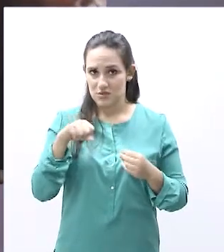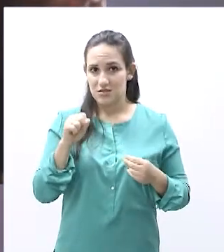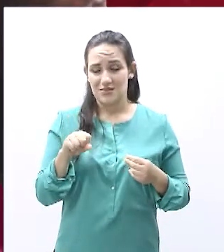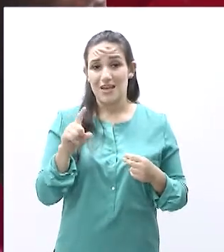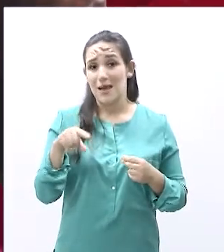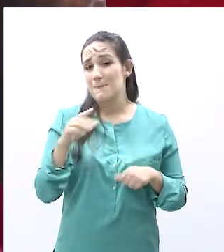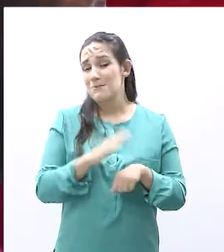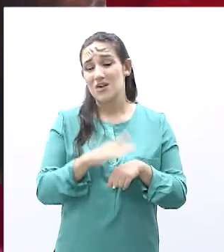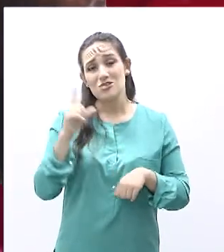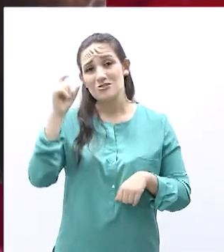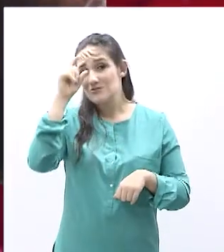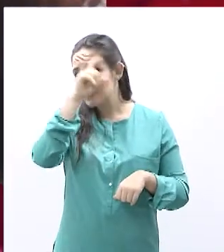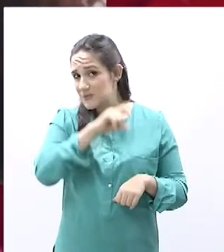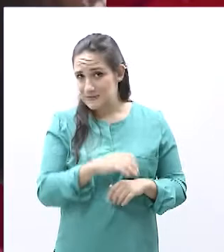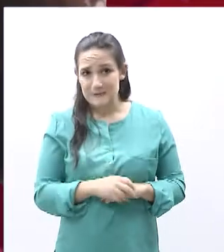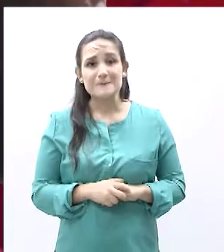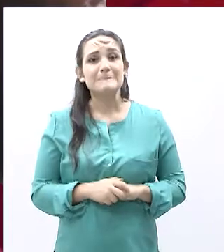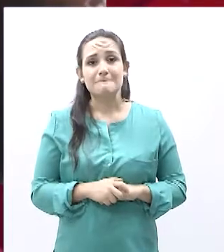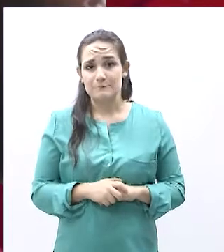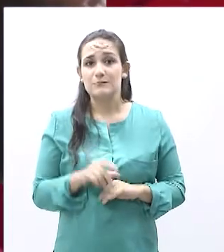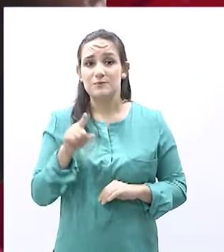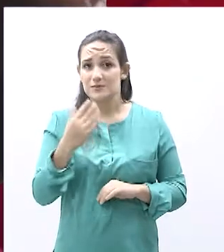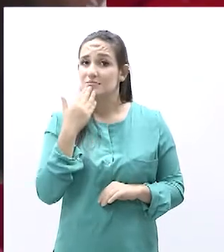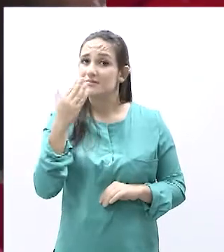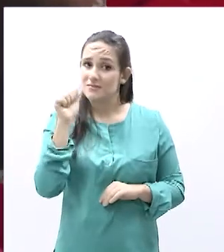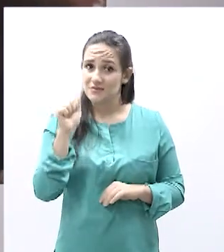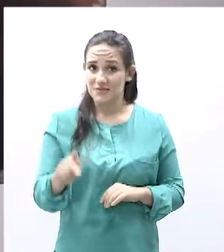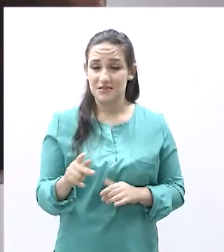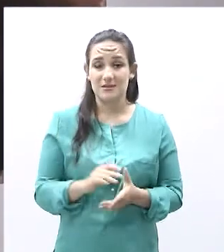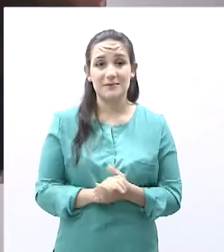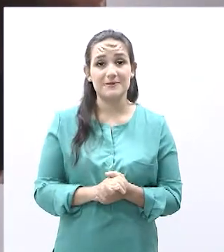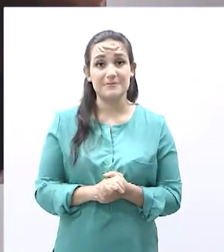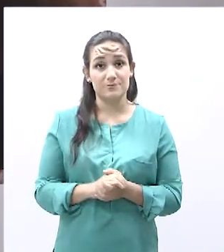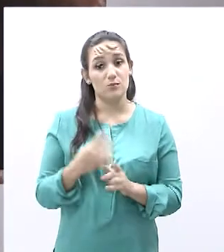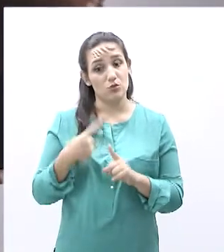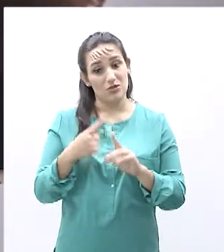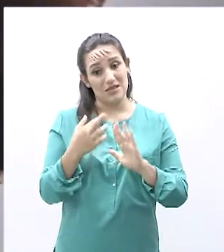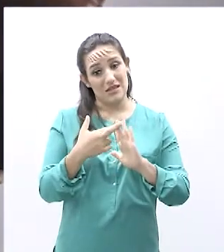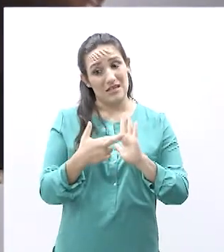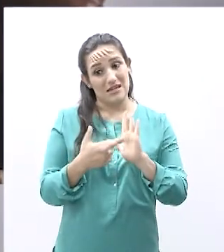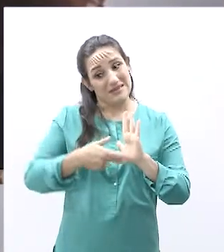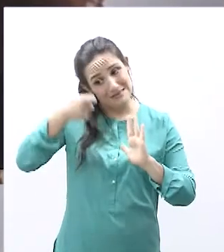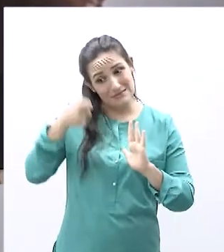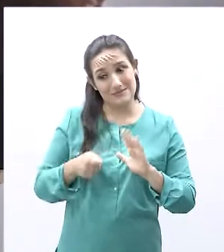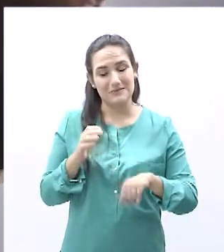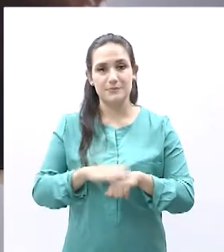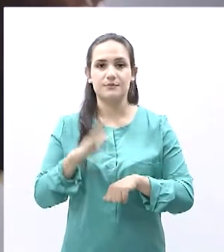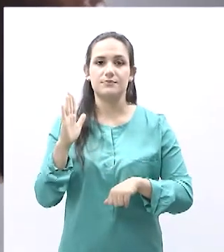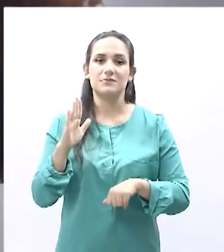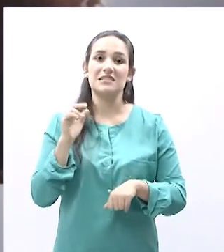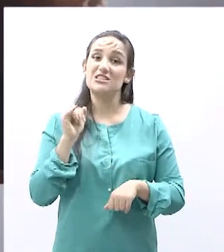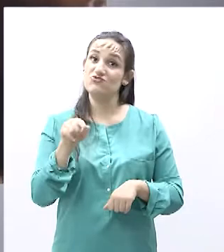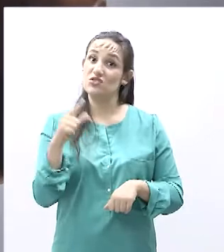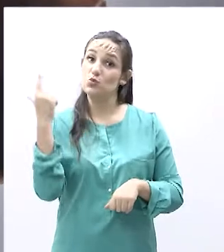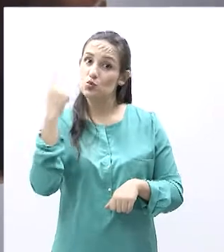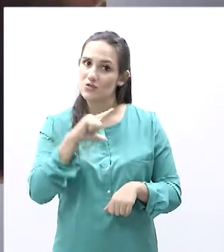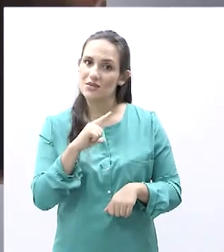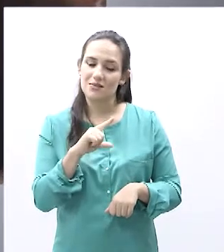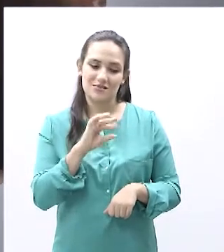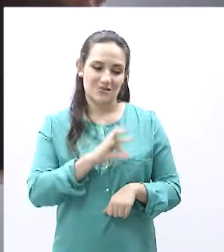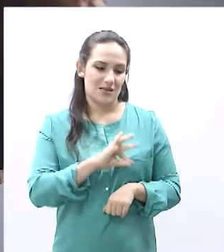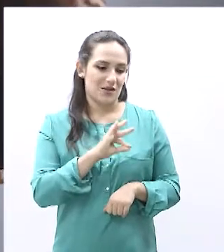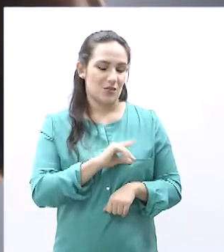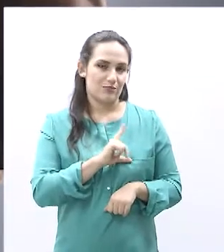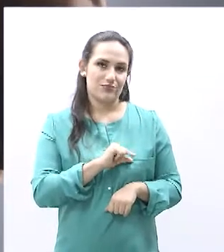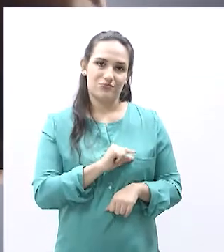dificuldade de acesso, porque as regras endureceram. E quando você consegue acessar, você tem um valor de renda